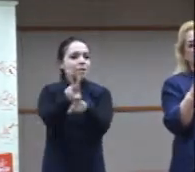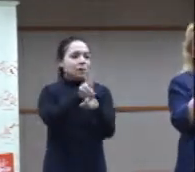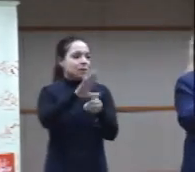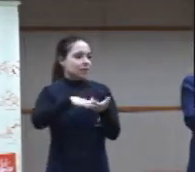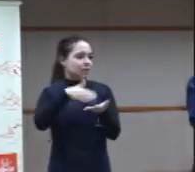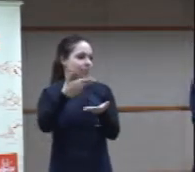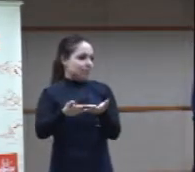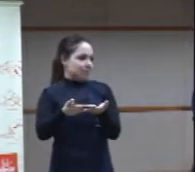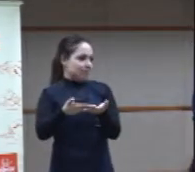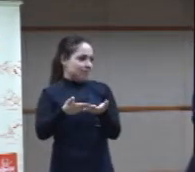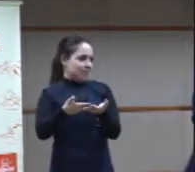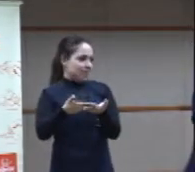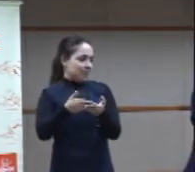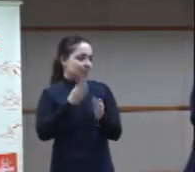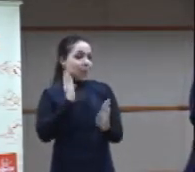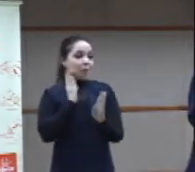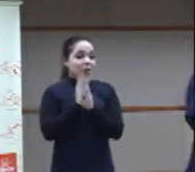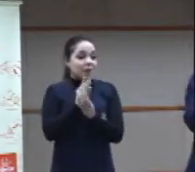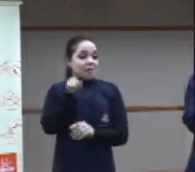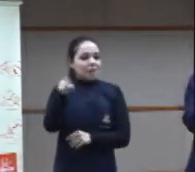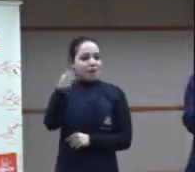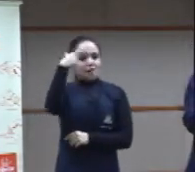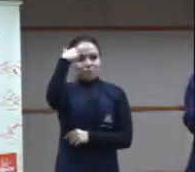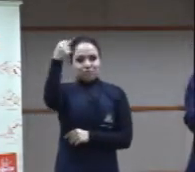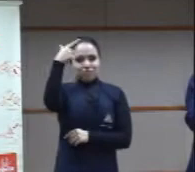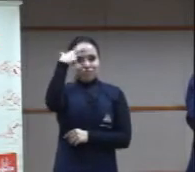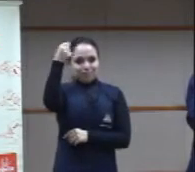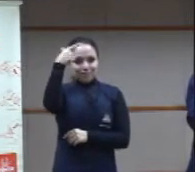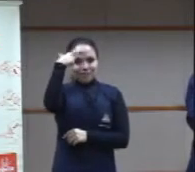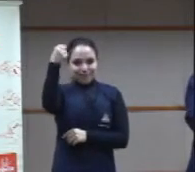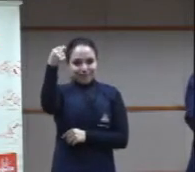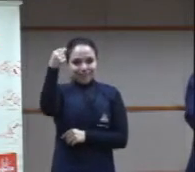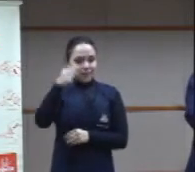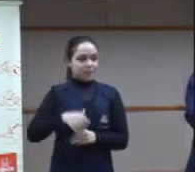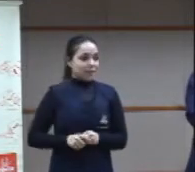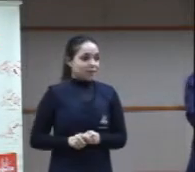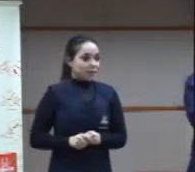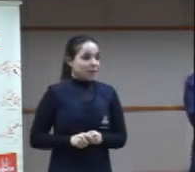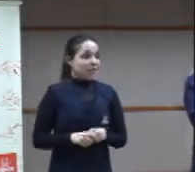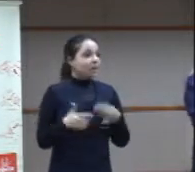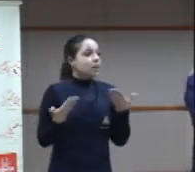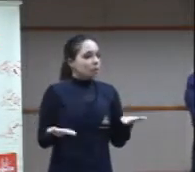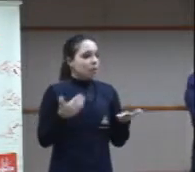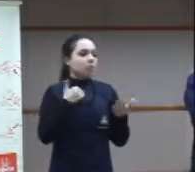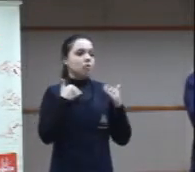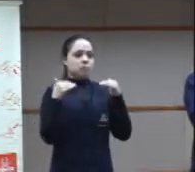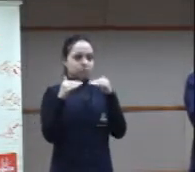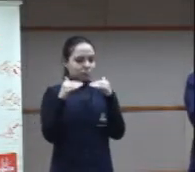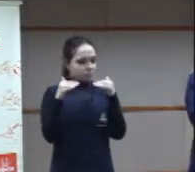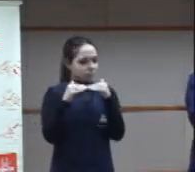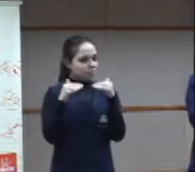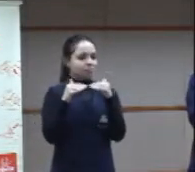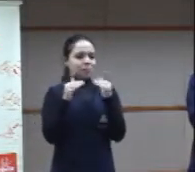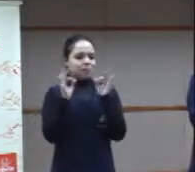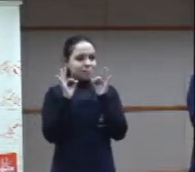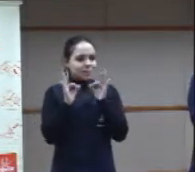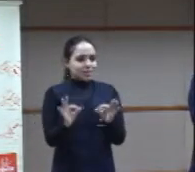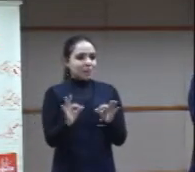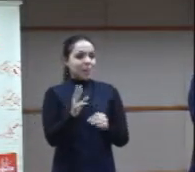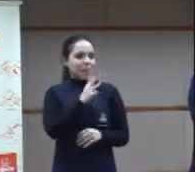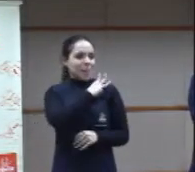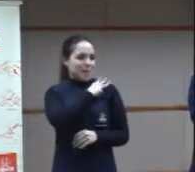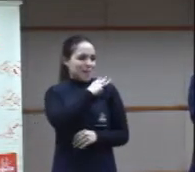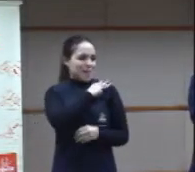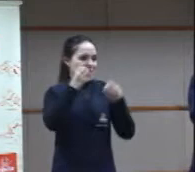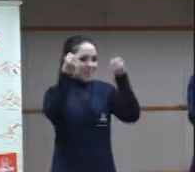intérprete de Libras na IES, na instituição de nível superior. E aí eu concordo em gênero, número e grau com o